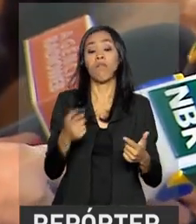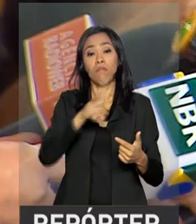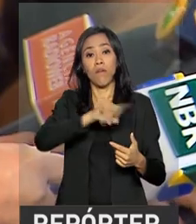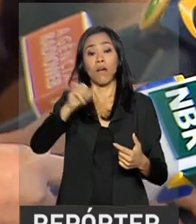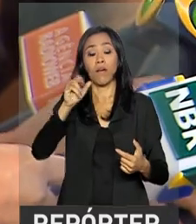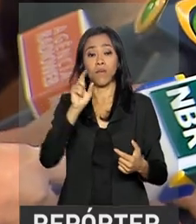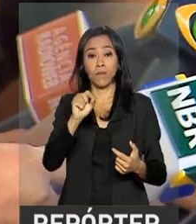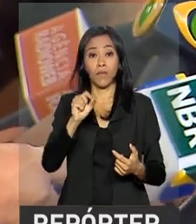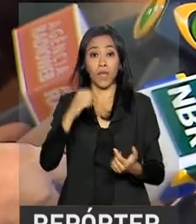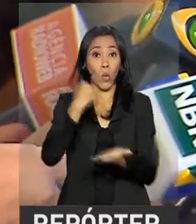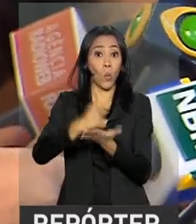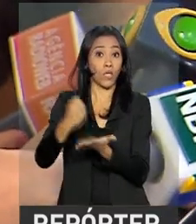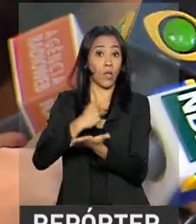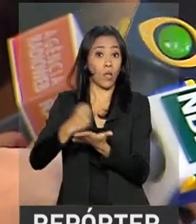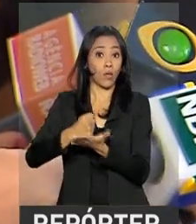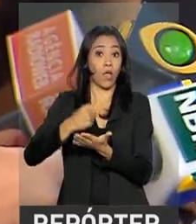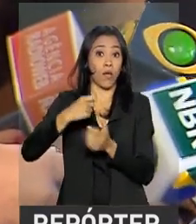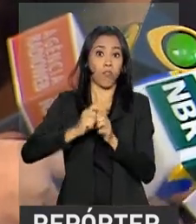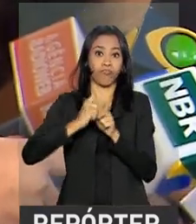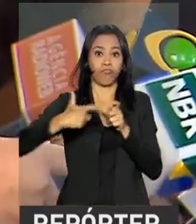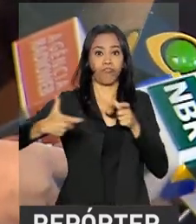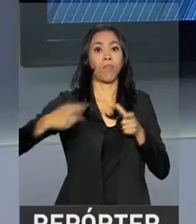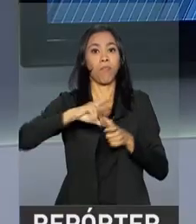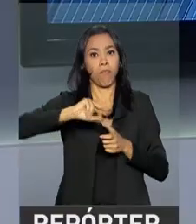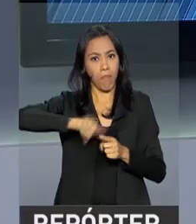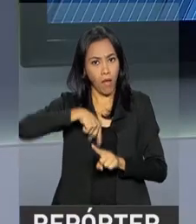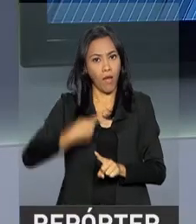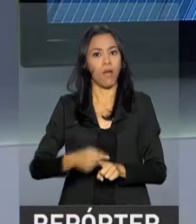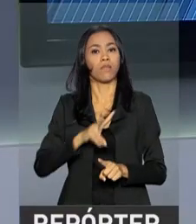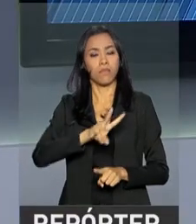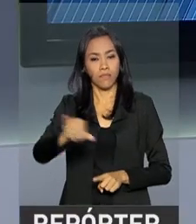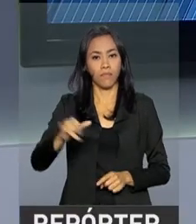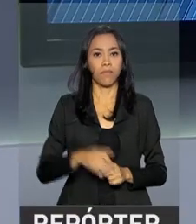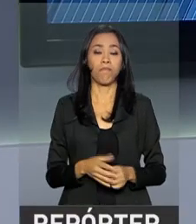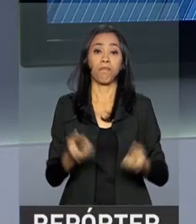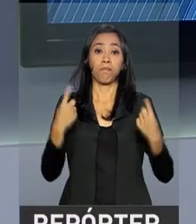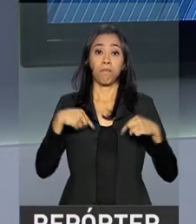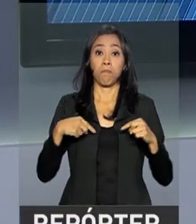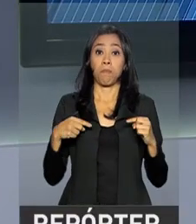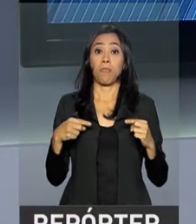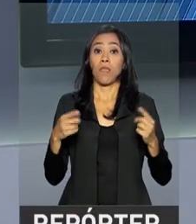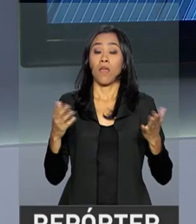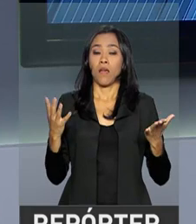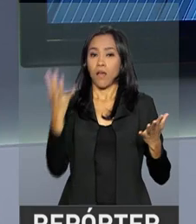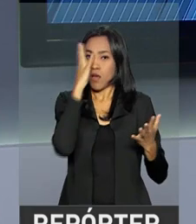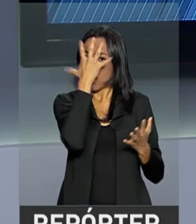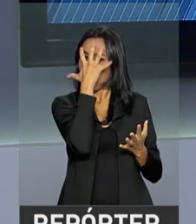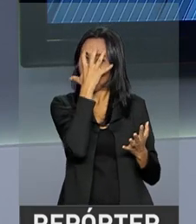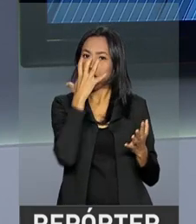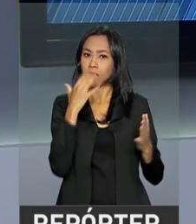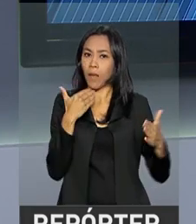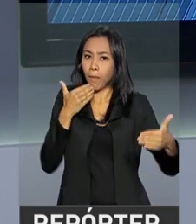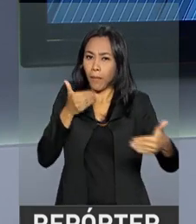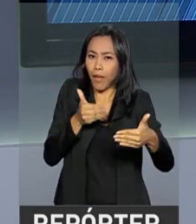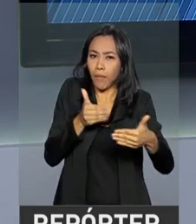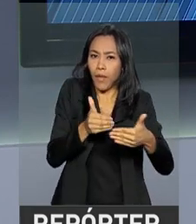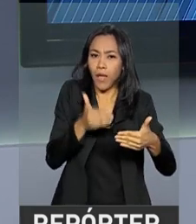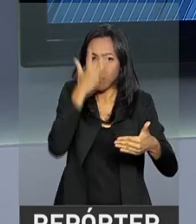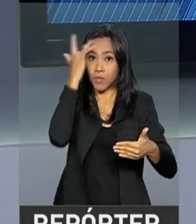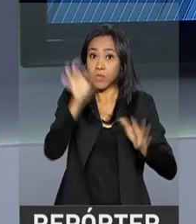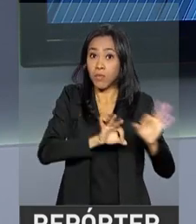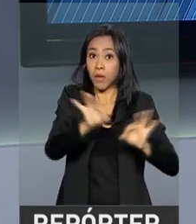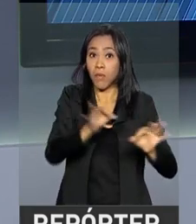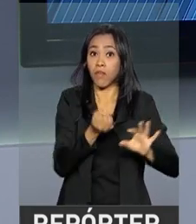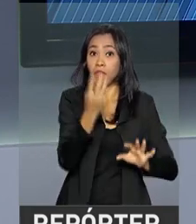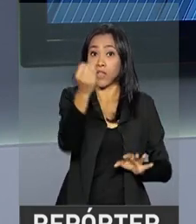ao número de contratações por conta disso não há dúvida o carnaval está chegando e muita gente se prepara para viajar por